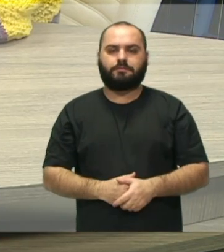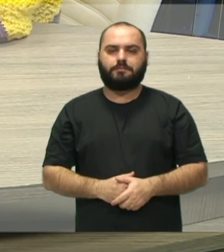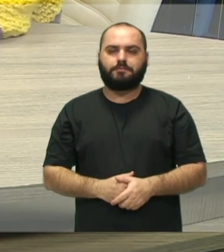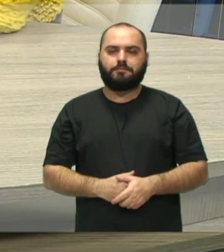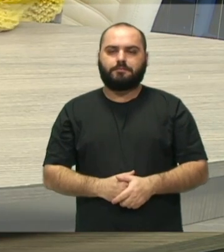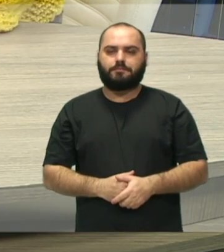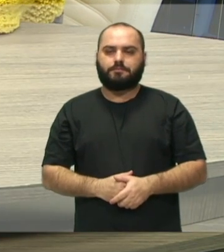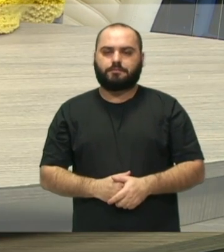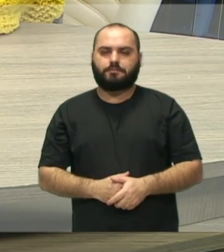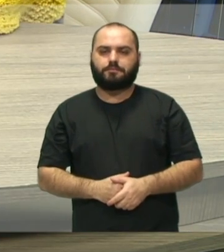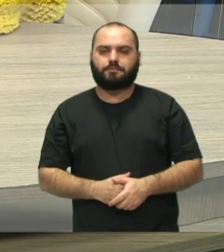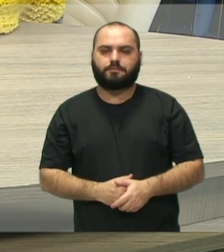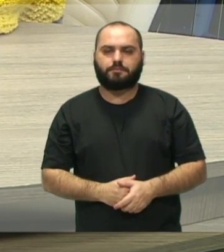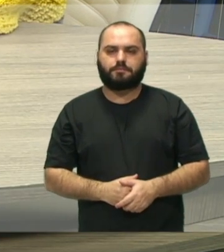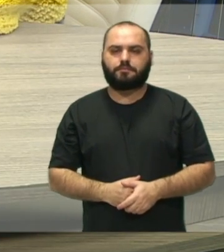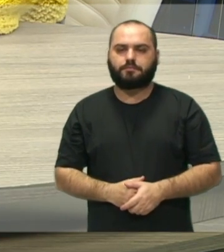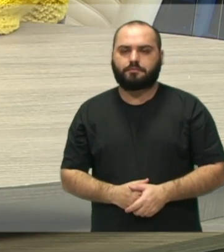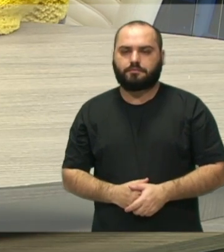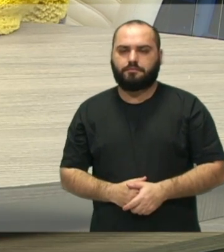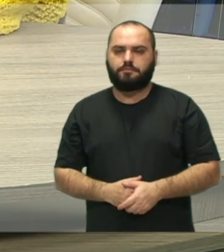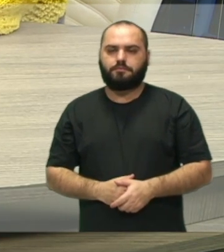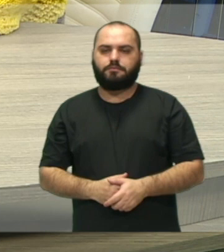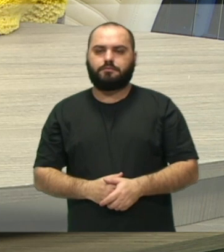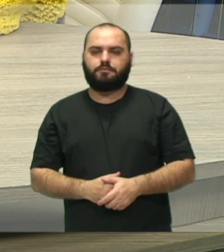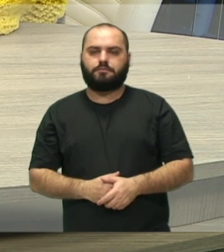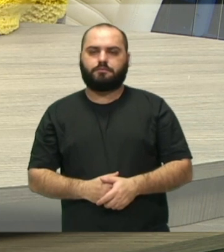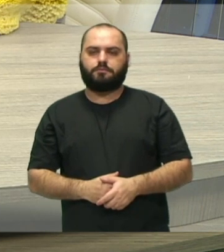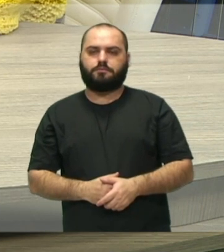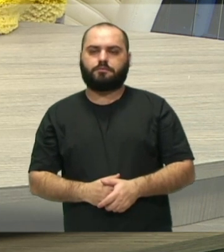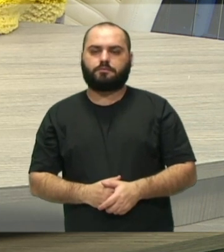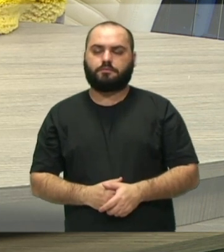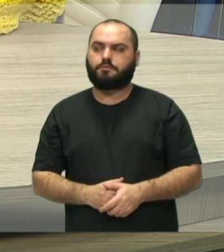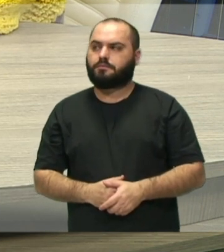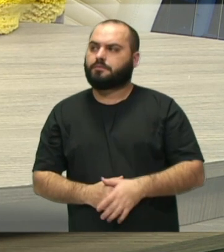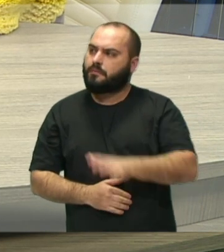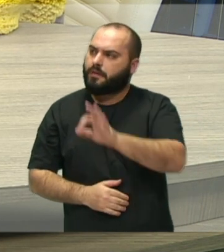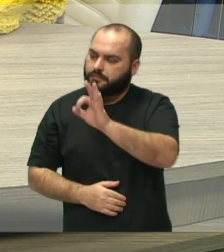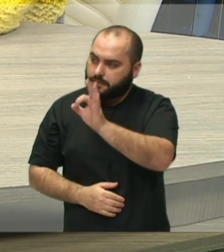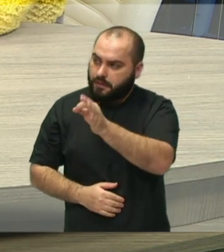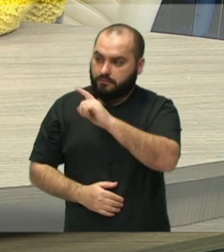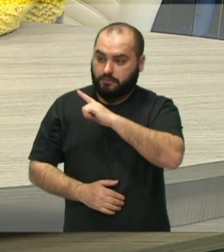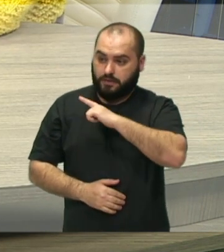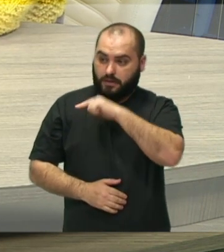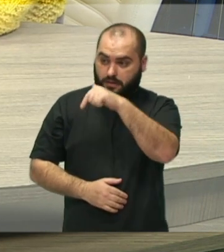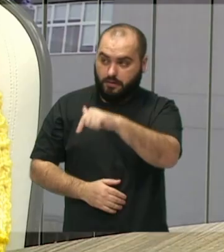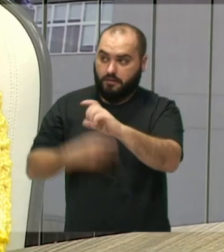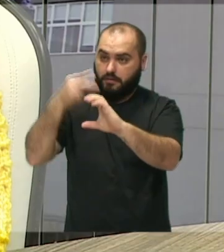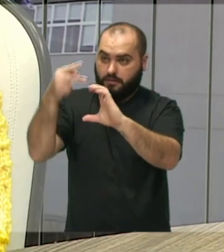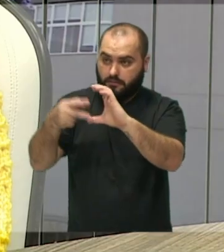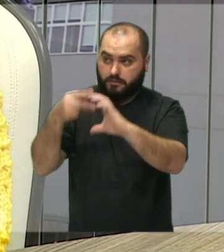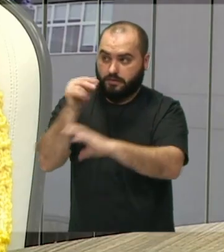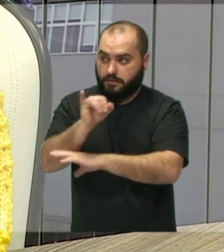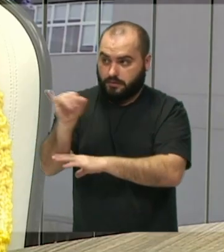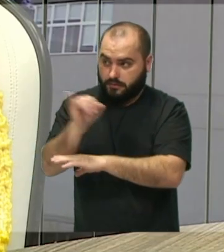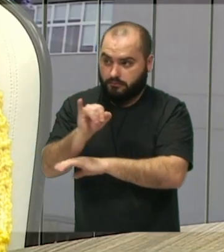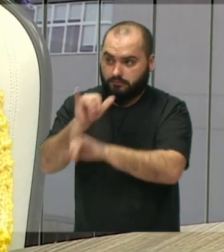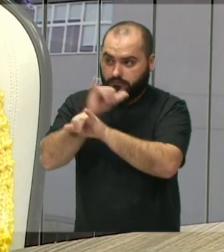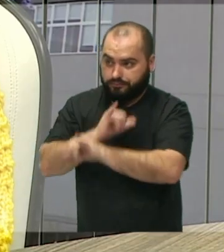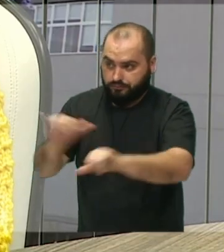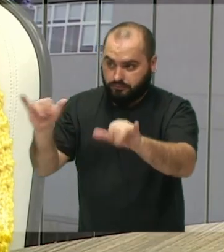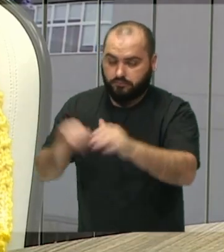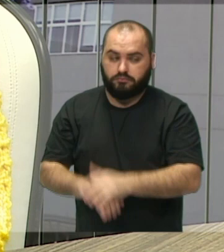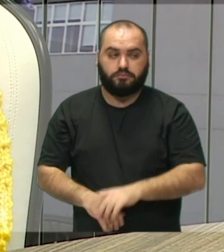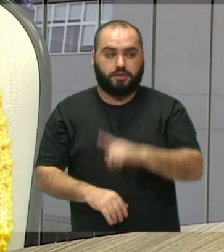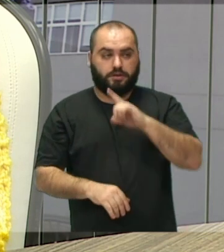Como é que vocês estão, além, lógico, dos canais aqui da Câmara de Vereadores e do Observatório Social, vocês estão